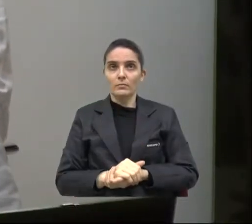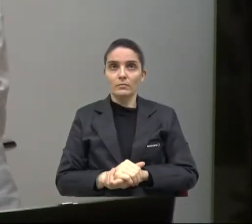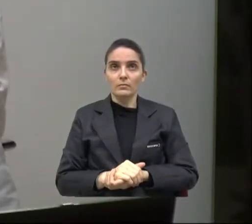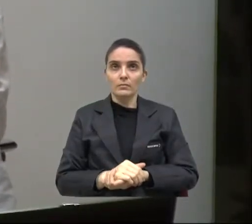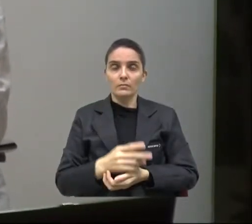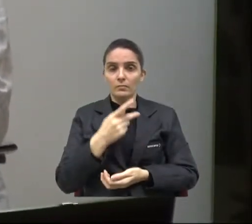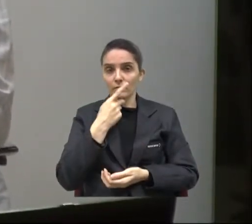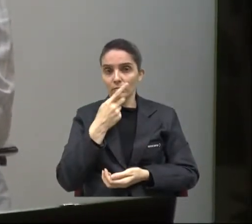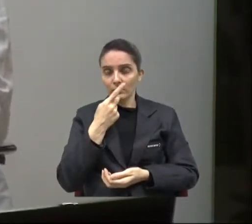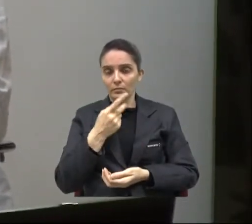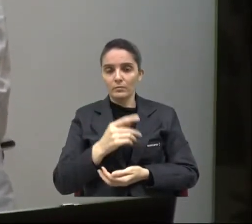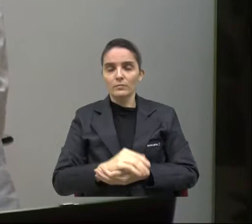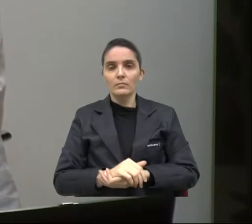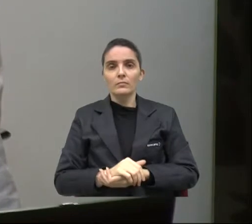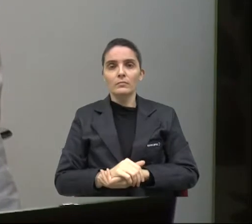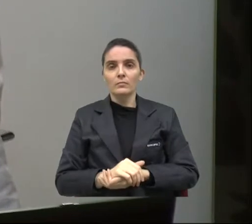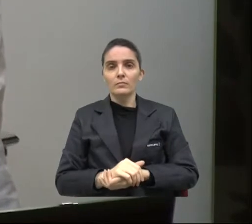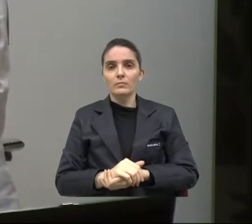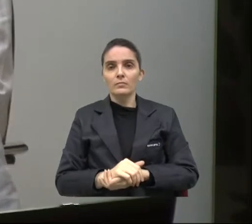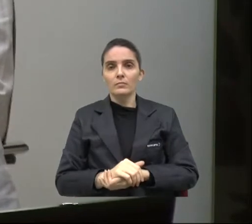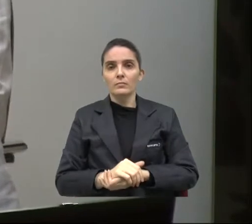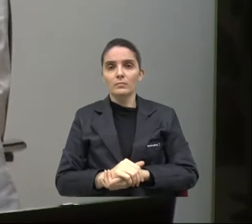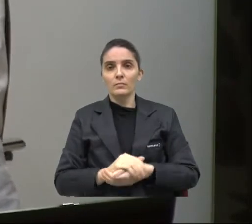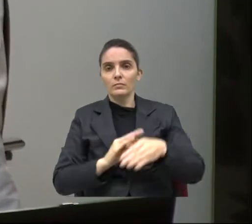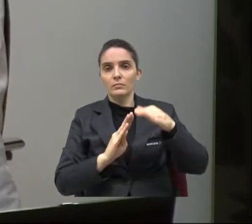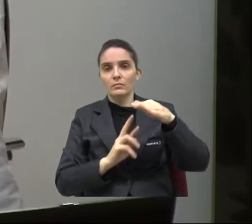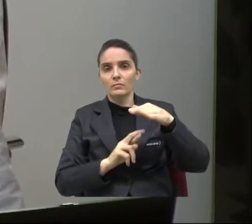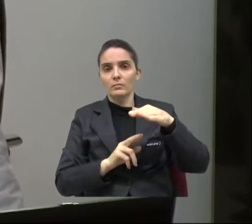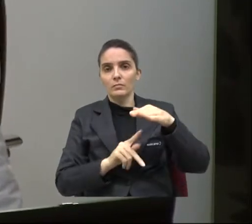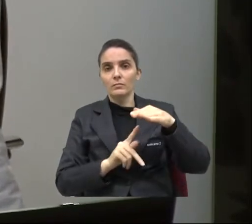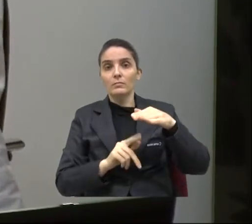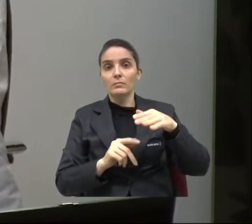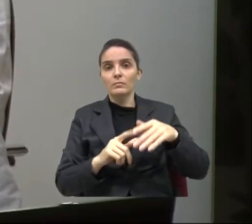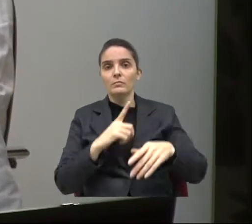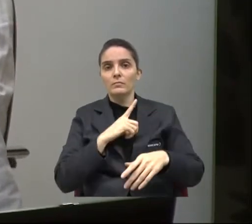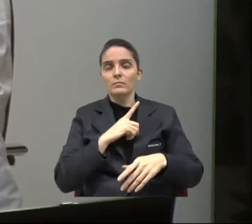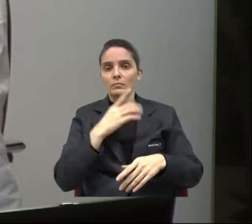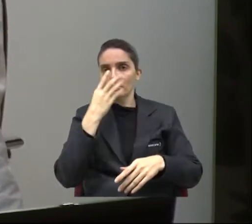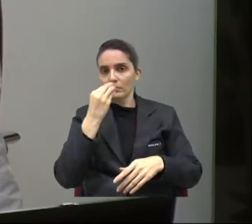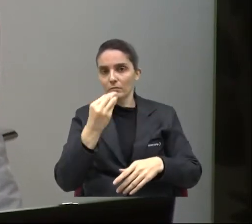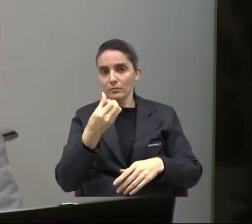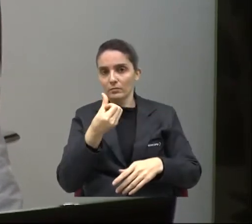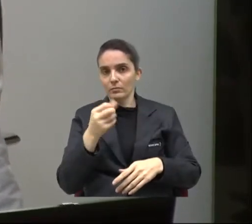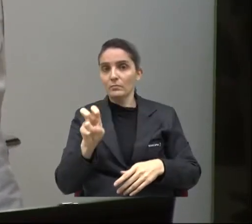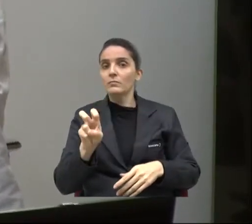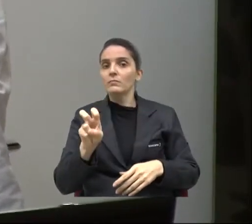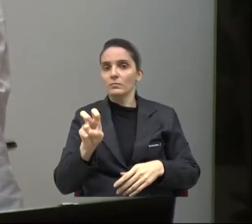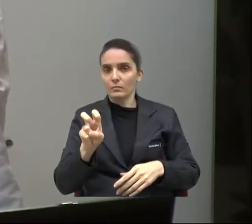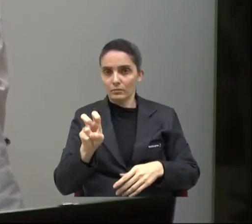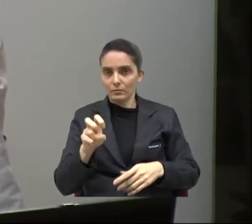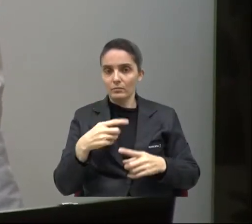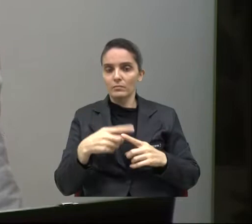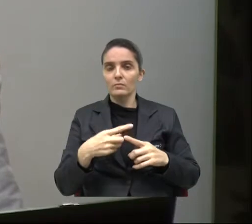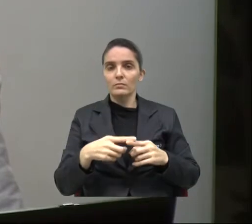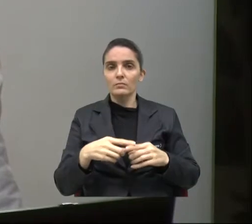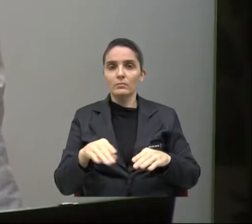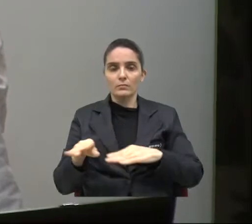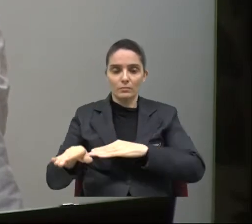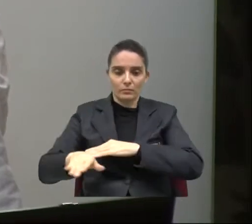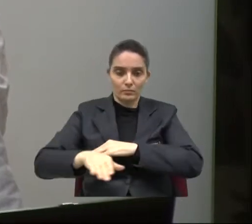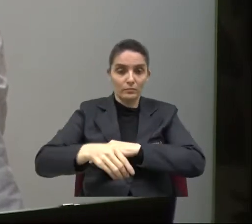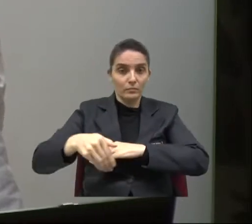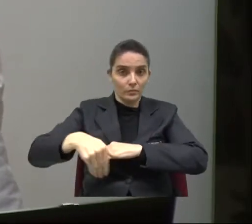serviço executado por essa empresa aí, eu já tenho 65 fotos para mostrar para o diretor o dia que ele vier aqui. Inclusive, na rua da minha casa foi